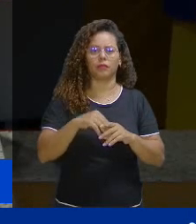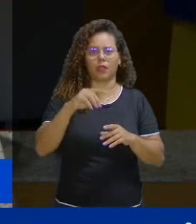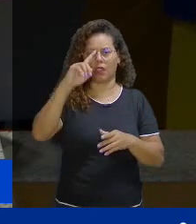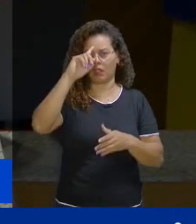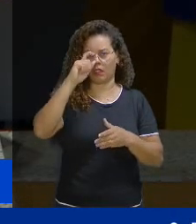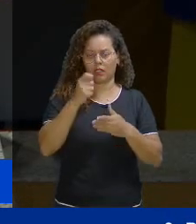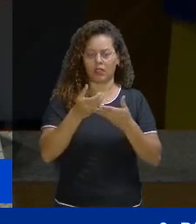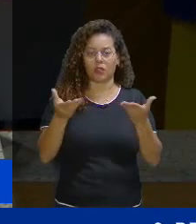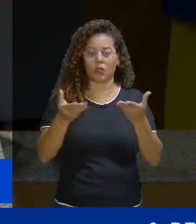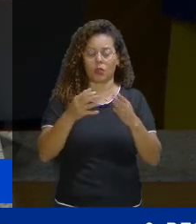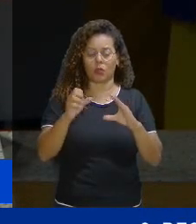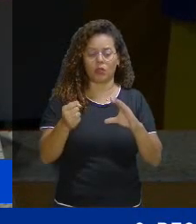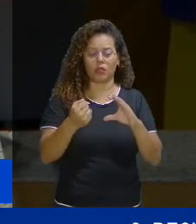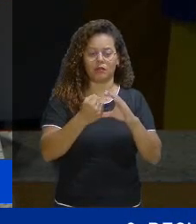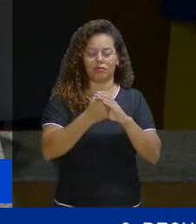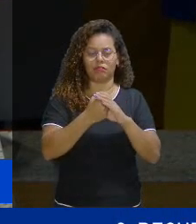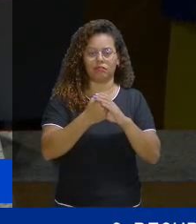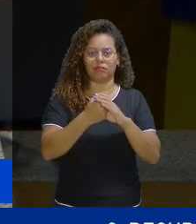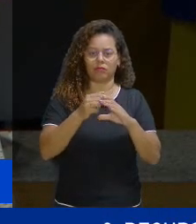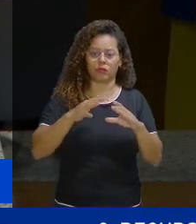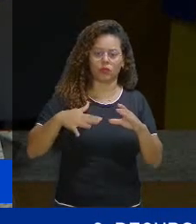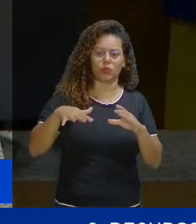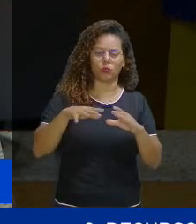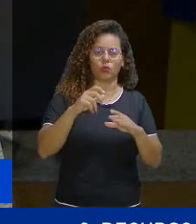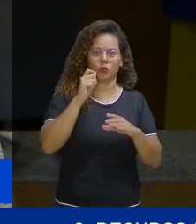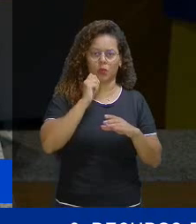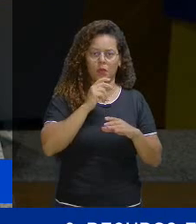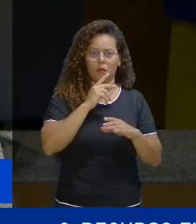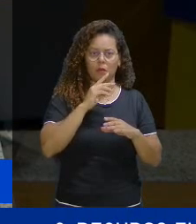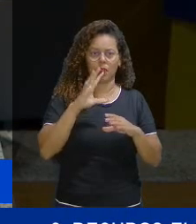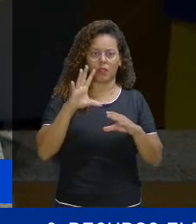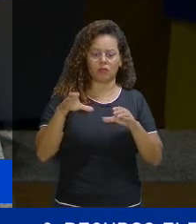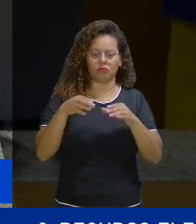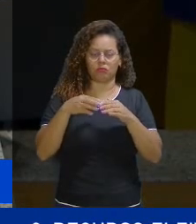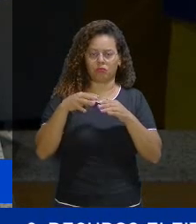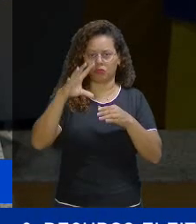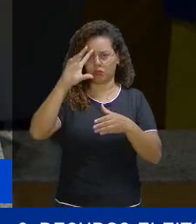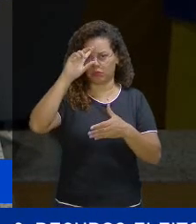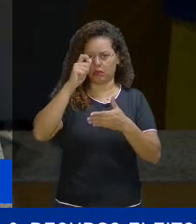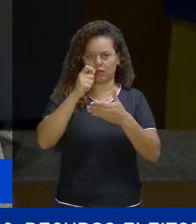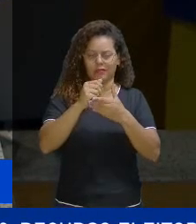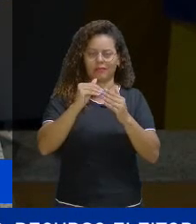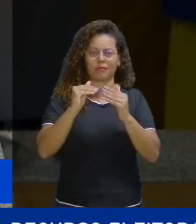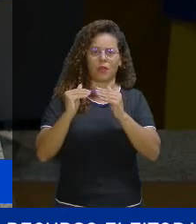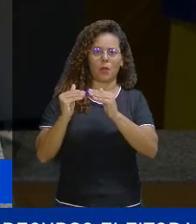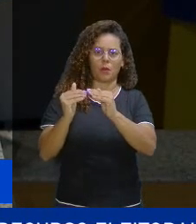Decisão. O Tribunal Regional Eleitoral do Amapá, à unanimidade.